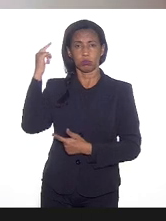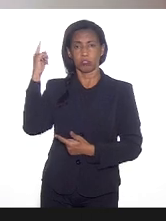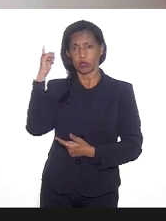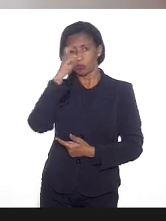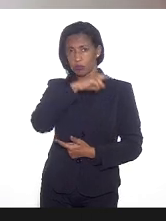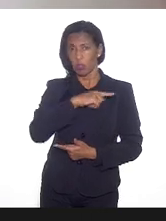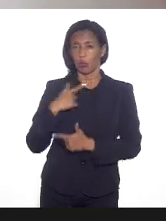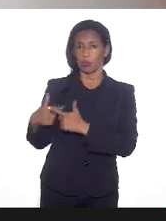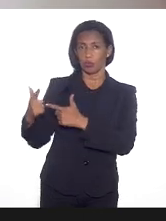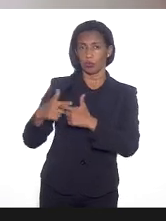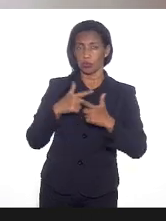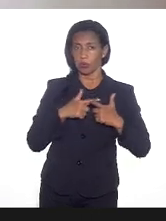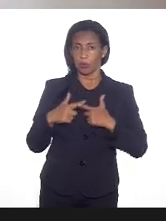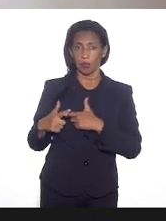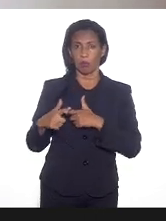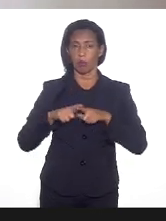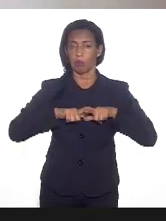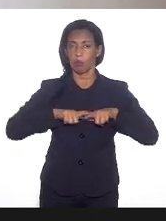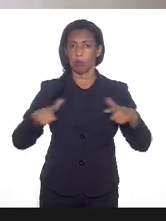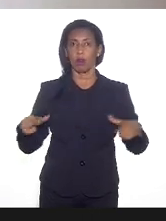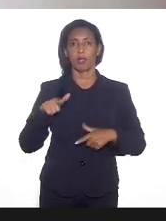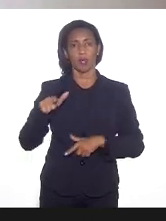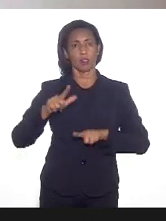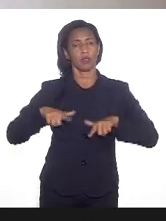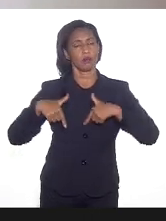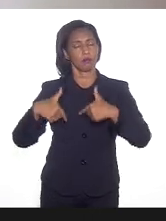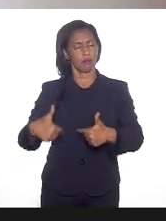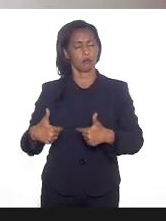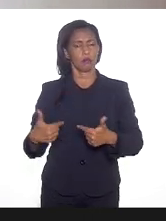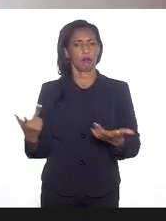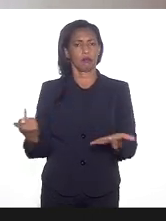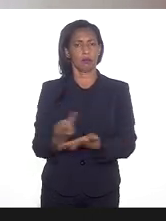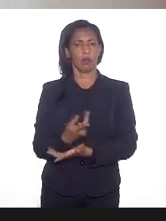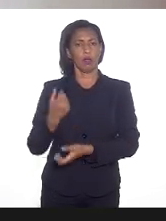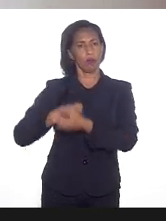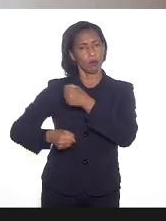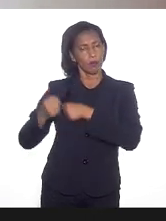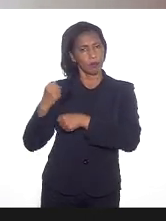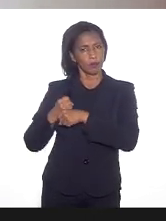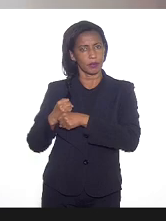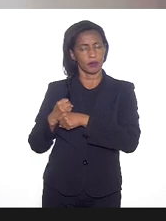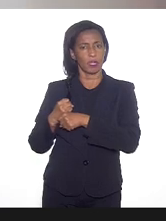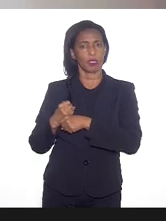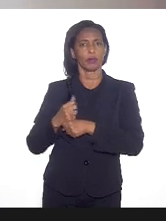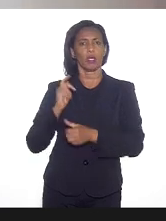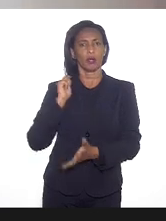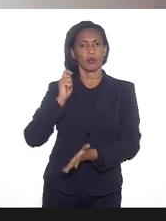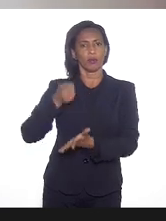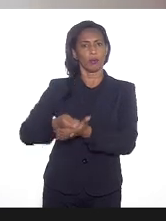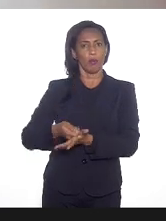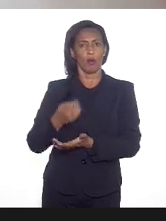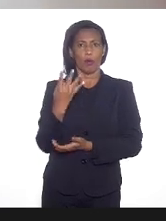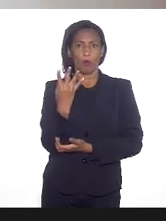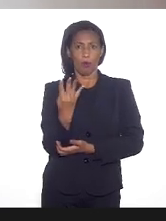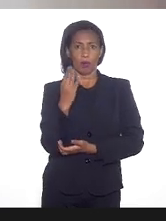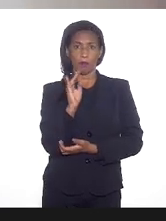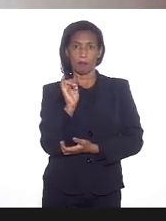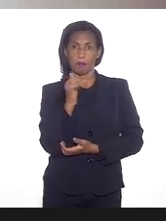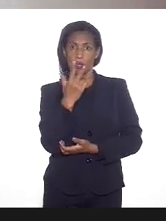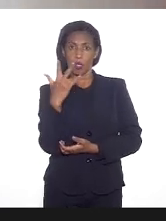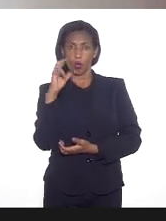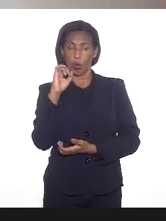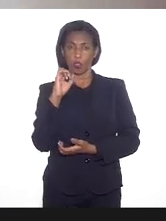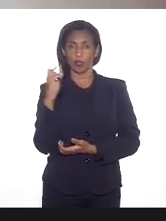proporção do que essas operações tomaram. No ano passado, ainda foram pagos quase 4 bilhões